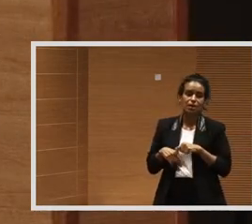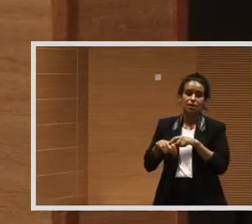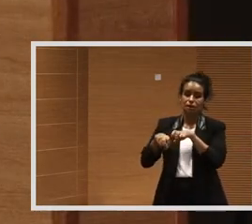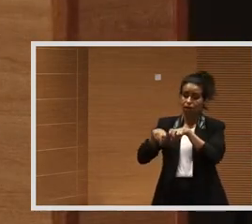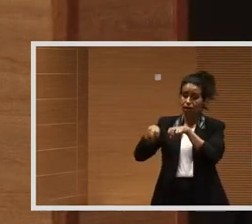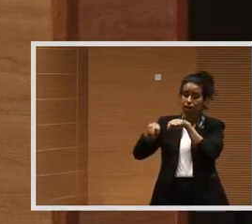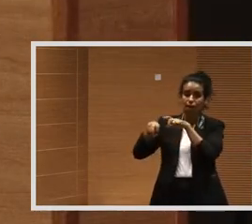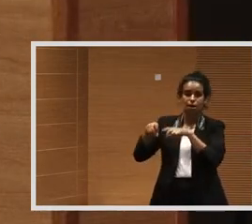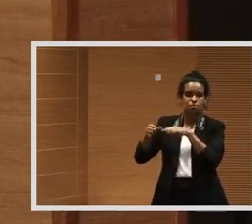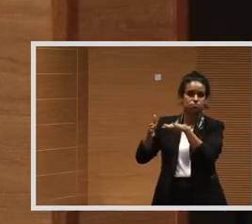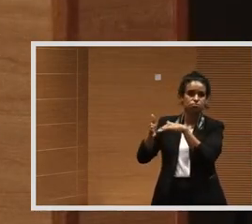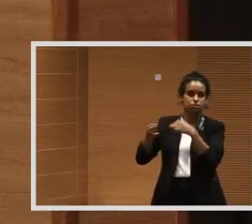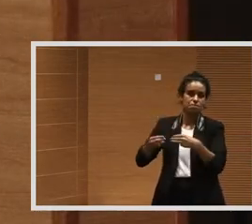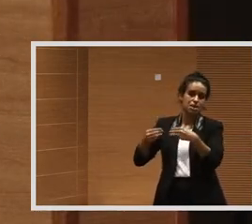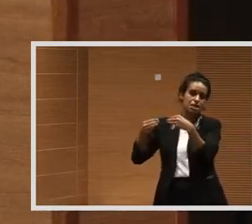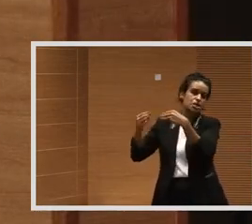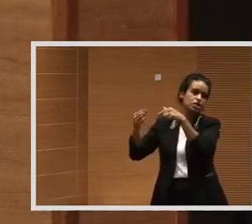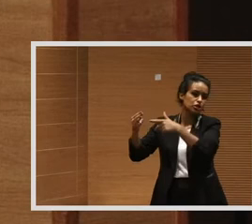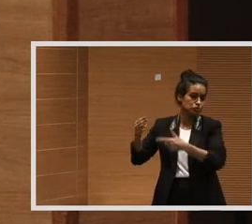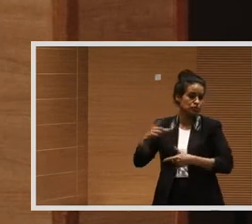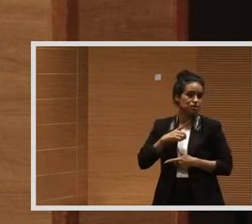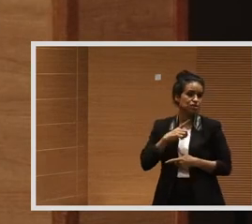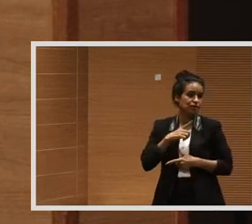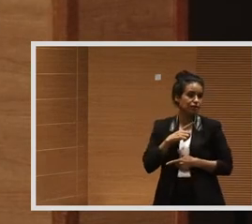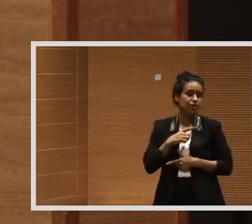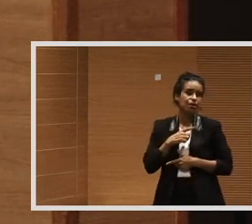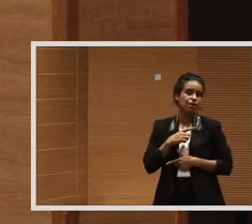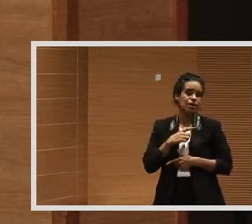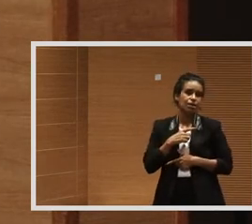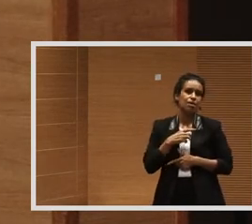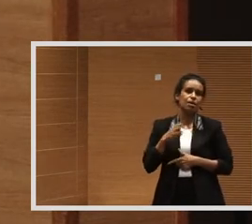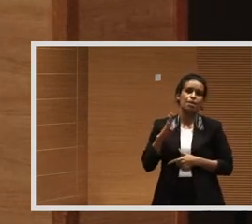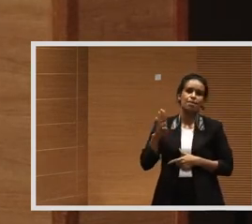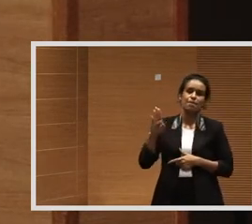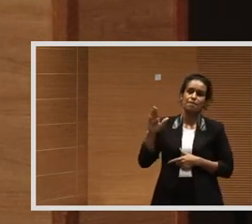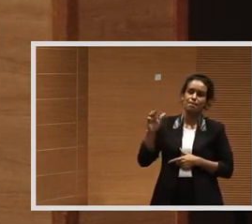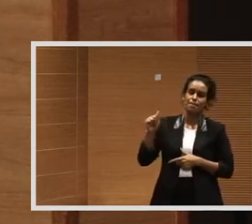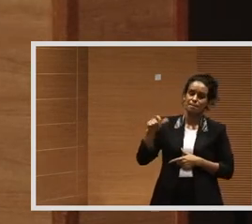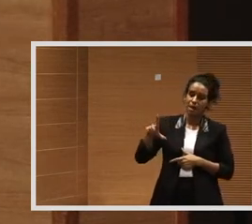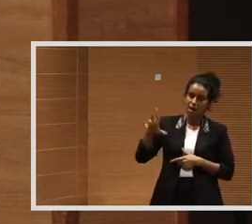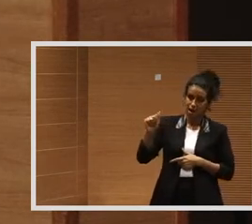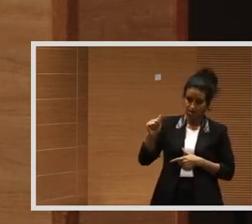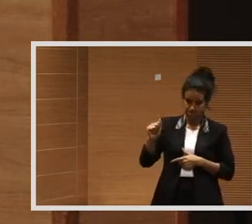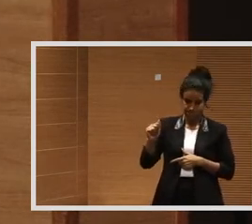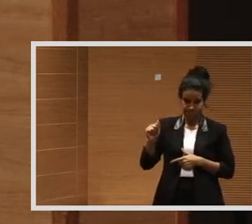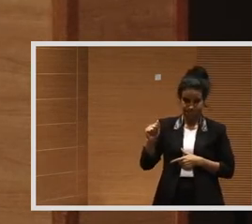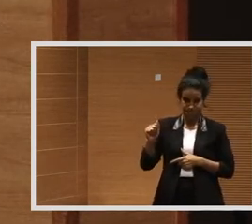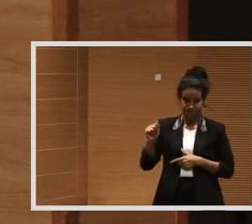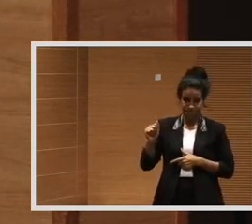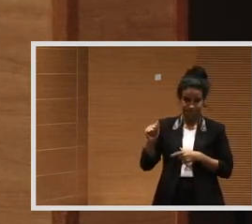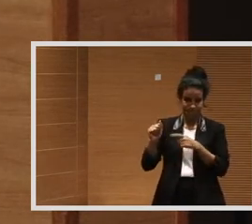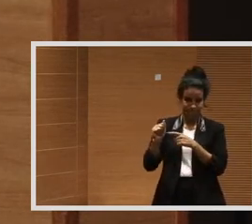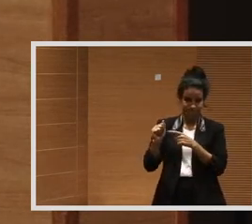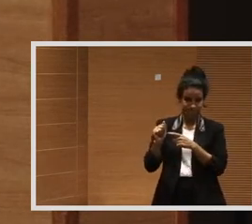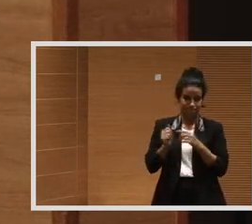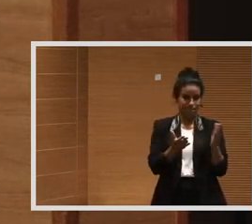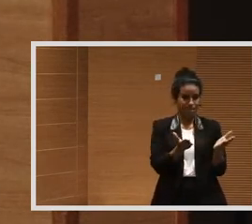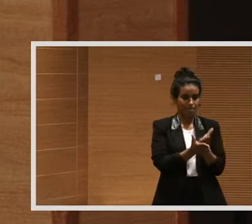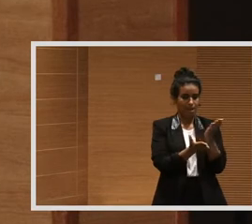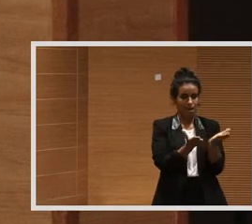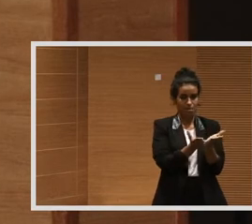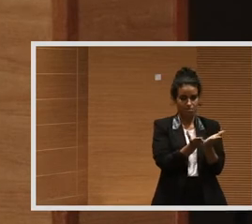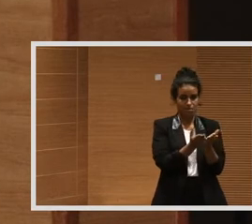fala, tem as três bancadas dos Bs, né, da bala, todas vitoriosas, a bala mais vitoriosa, a Bíblia, a